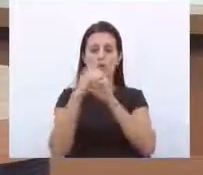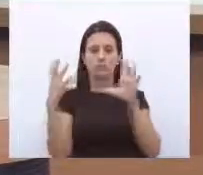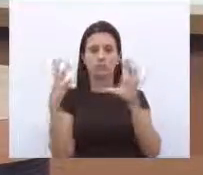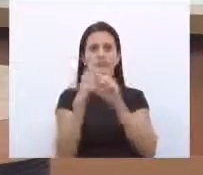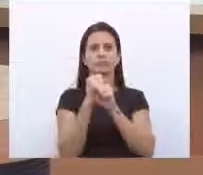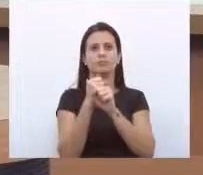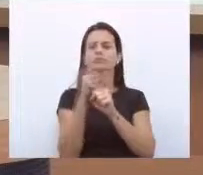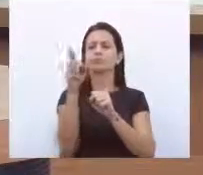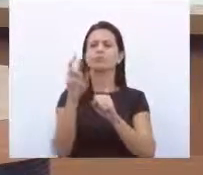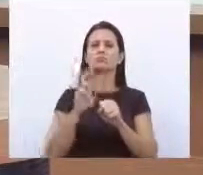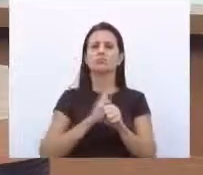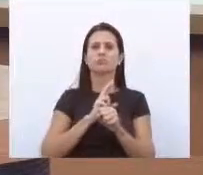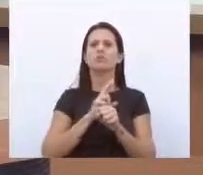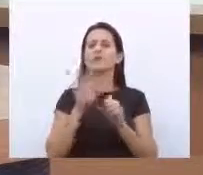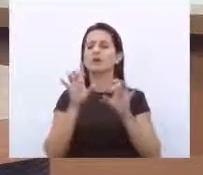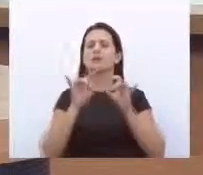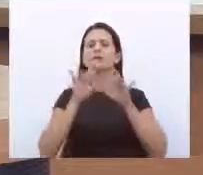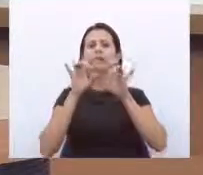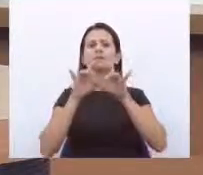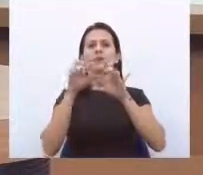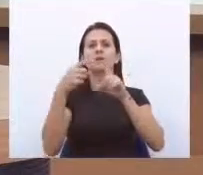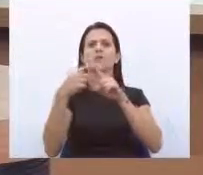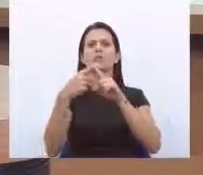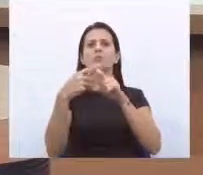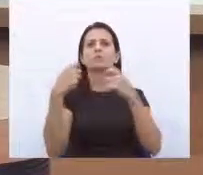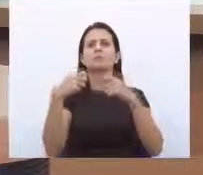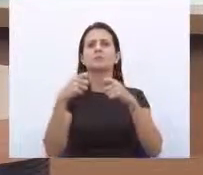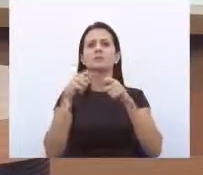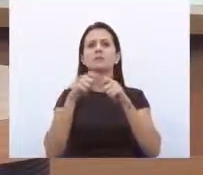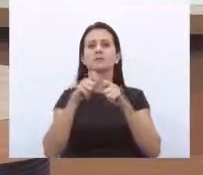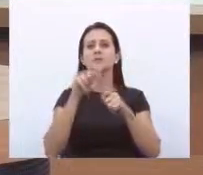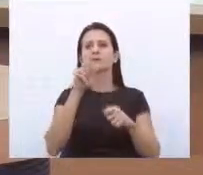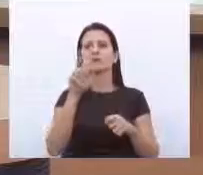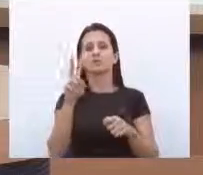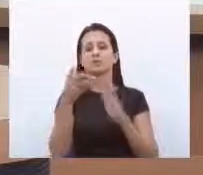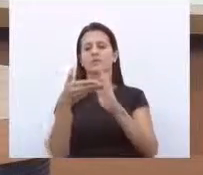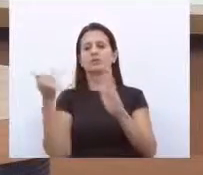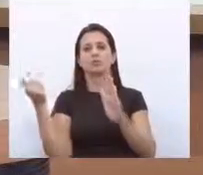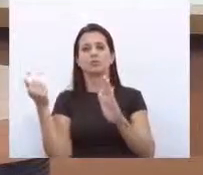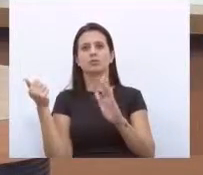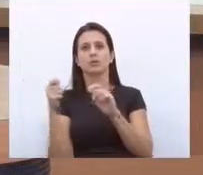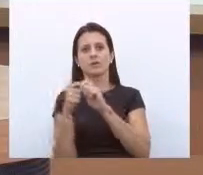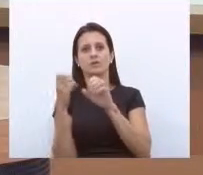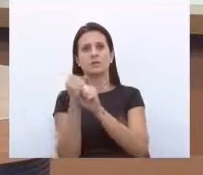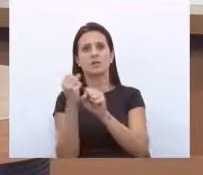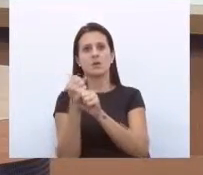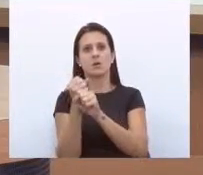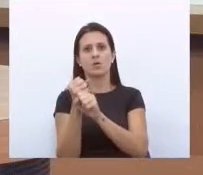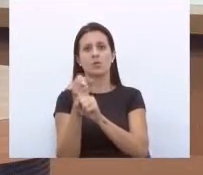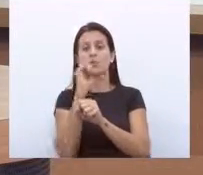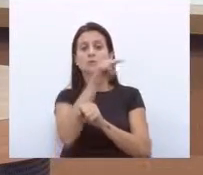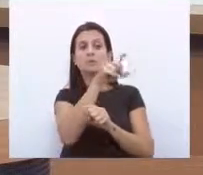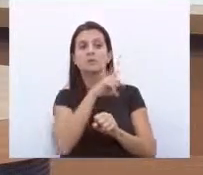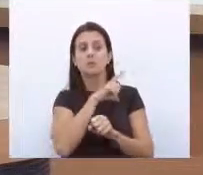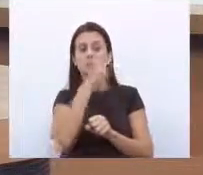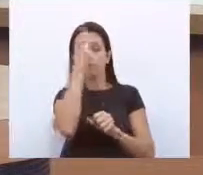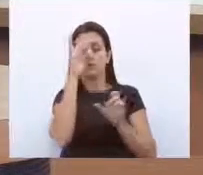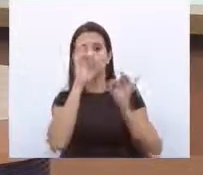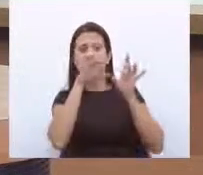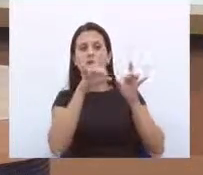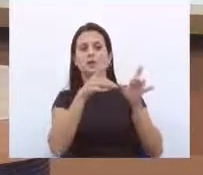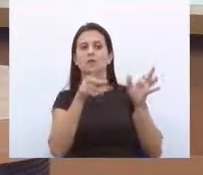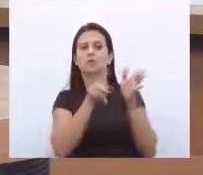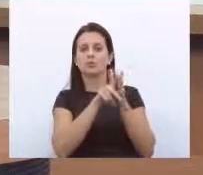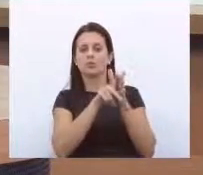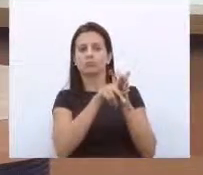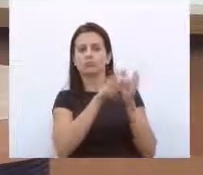Vocês tendo esses técnicos, para que a gente precisava da Fundação Getúlio Vargas para fazer o cálculo autorial, se você já tem pessoas competentes? E